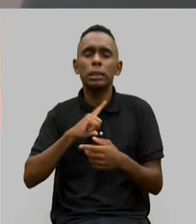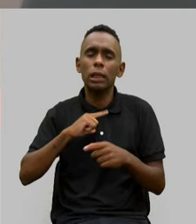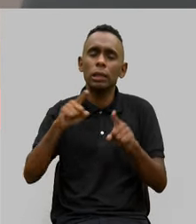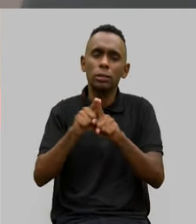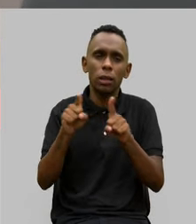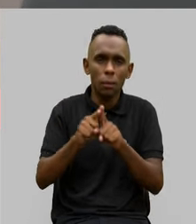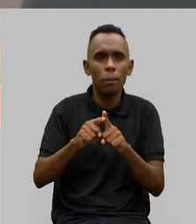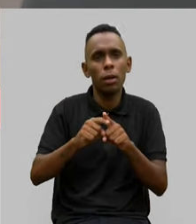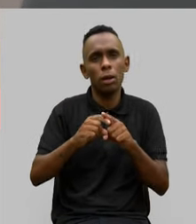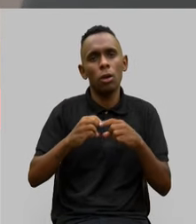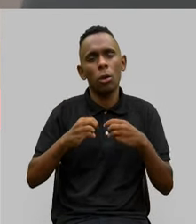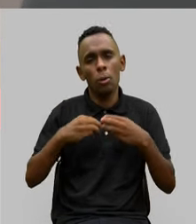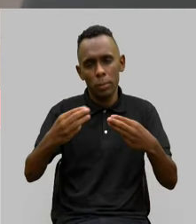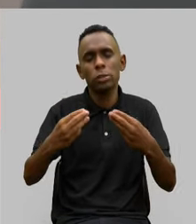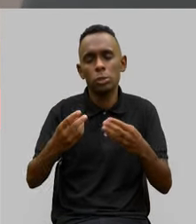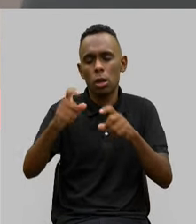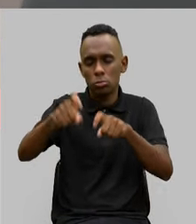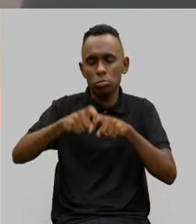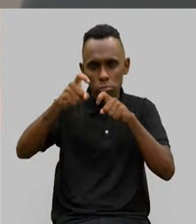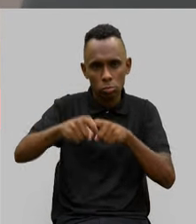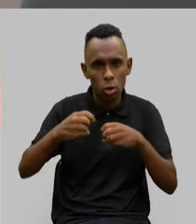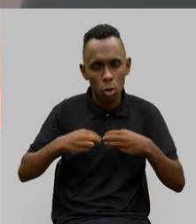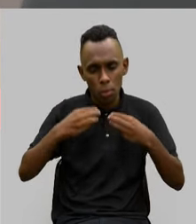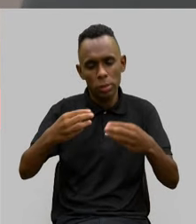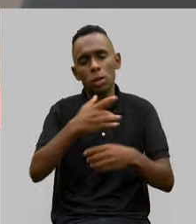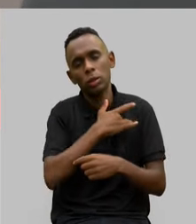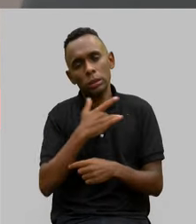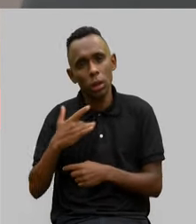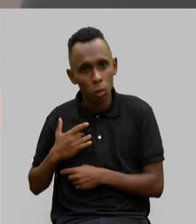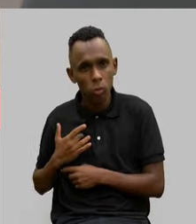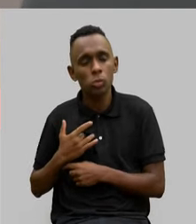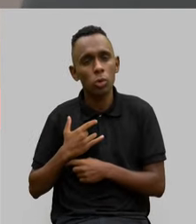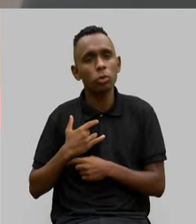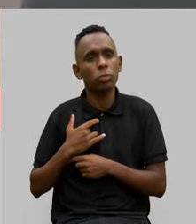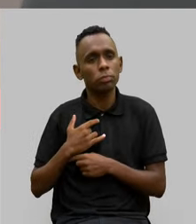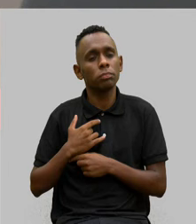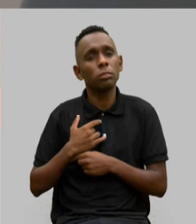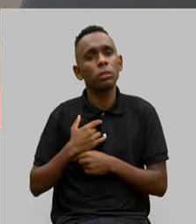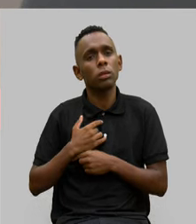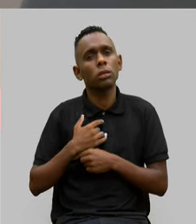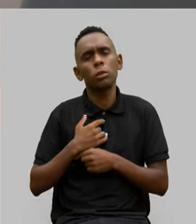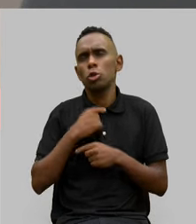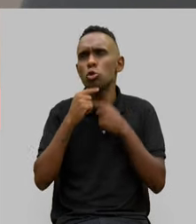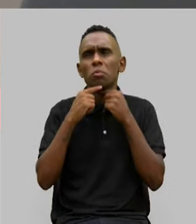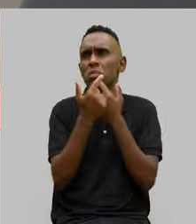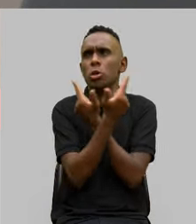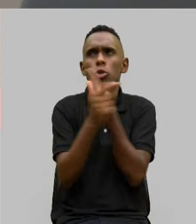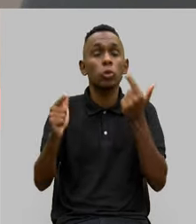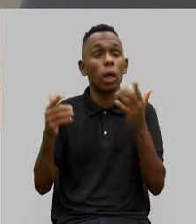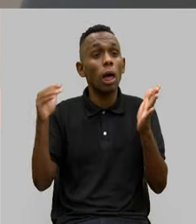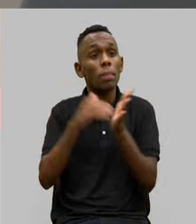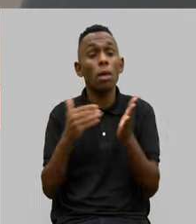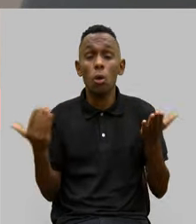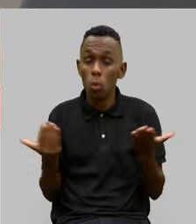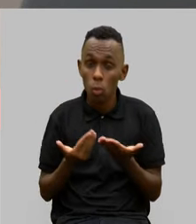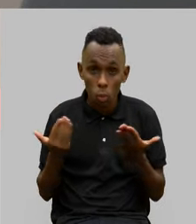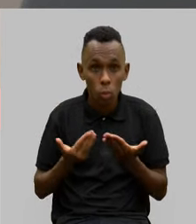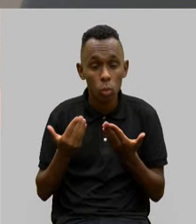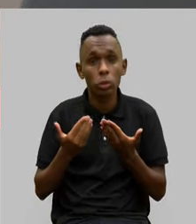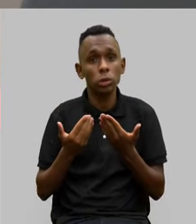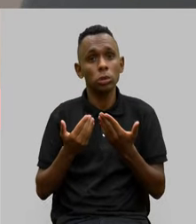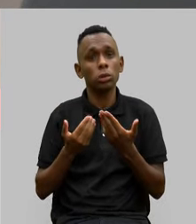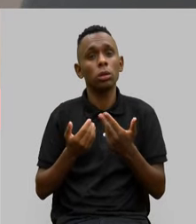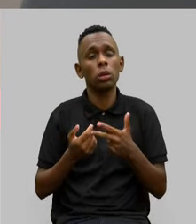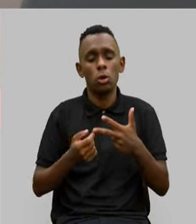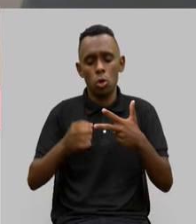o o Ministério da Agricultura o Ministério da Saúde e não resta dúvida que até hoje o Executivo